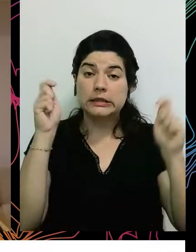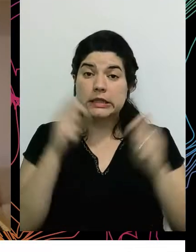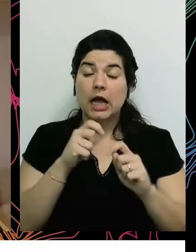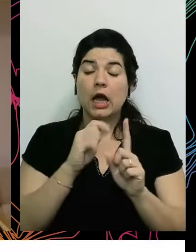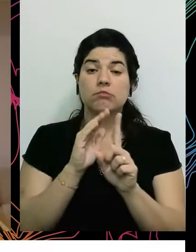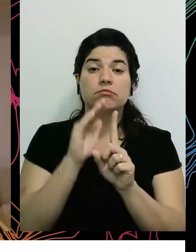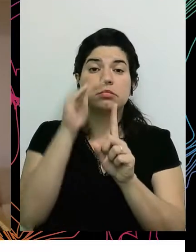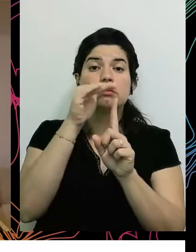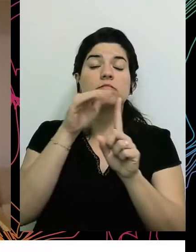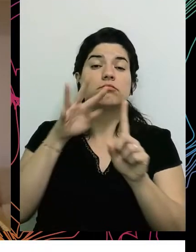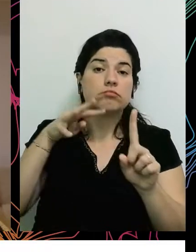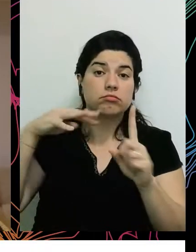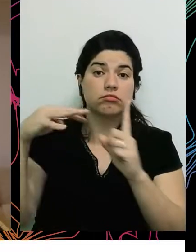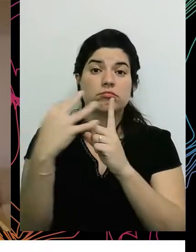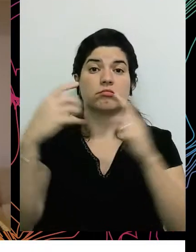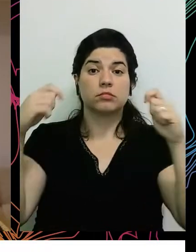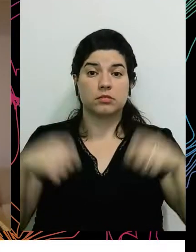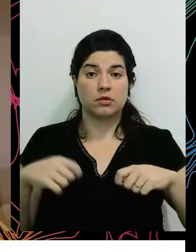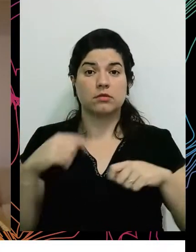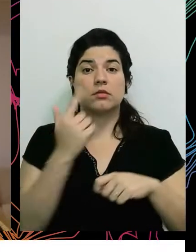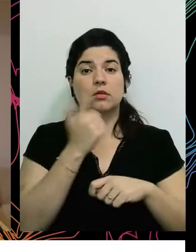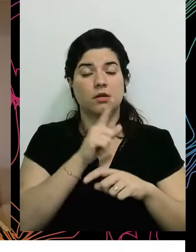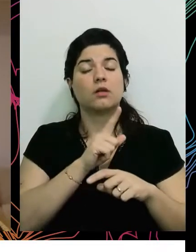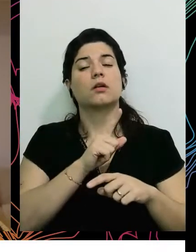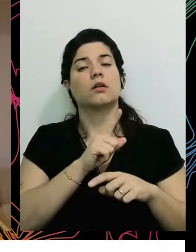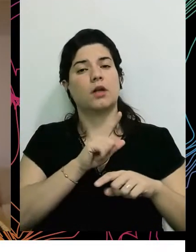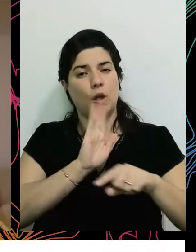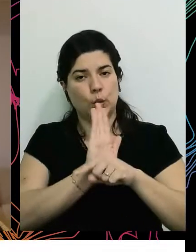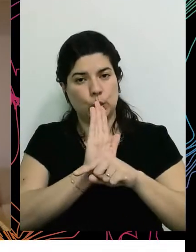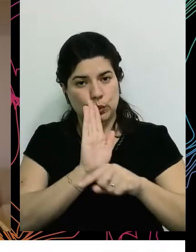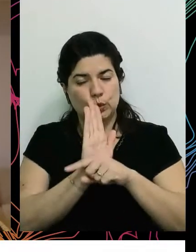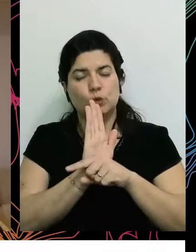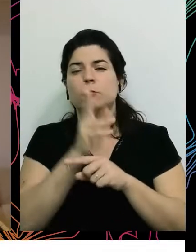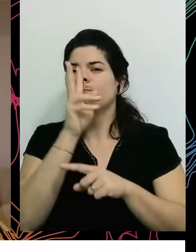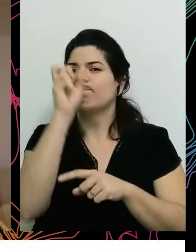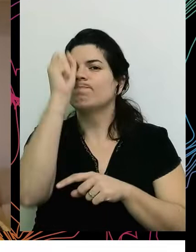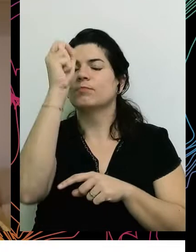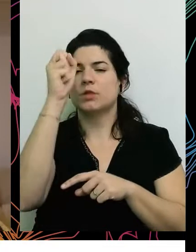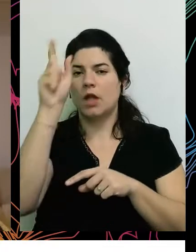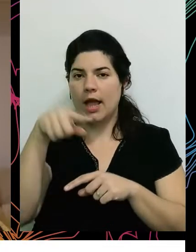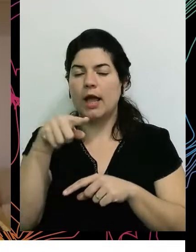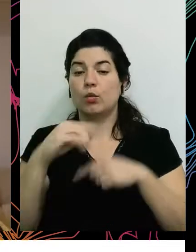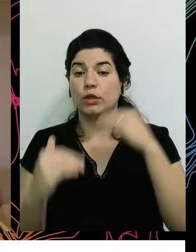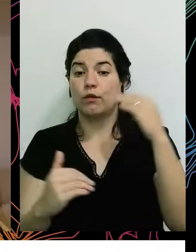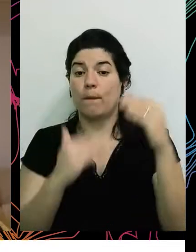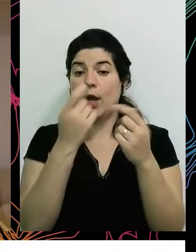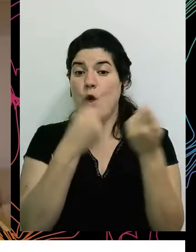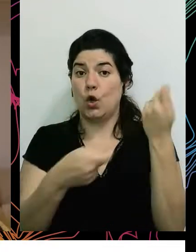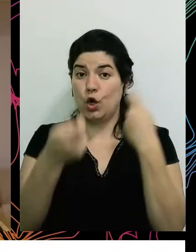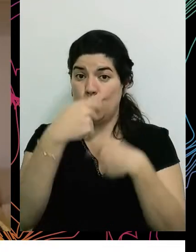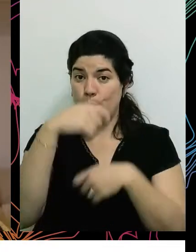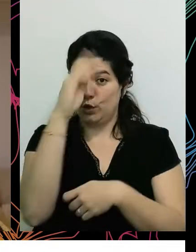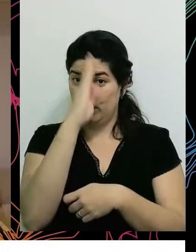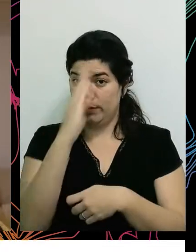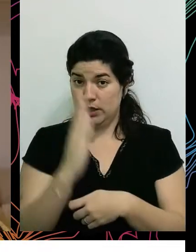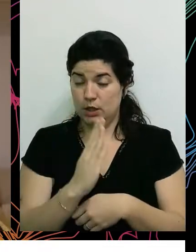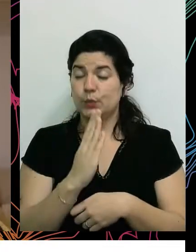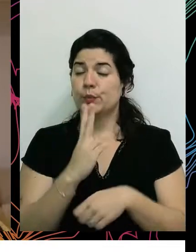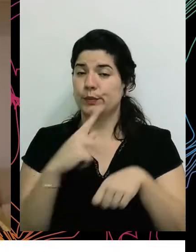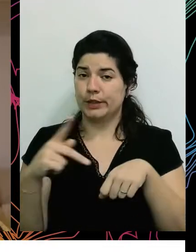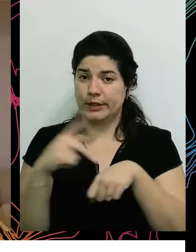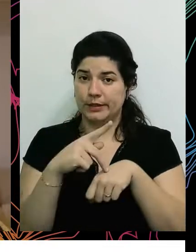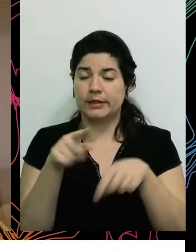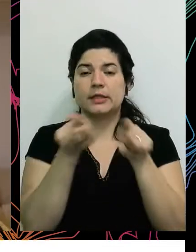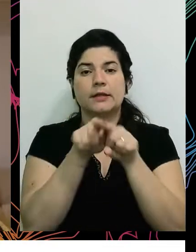dessa inserção, contribui fortemente para o desenvolvimento econômico do país, contribui